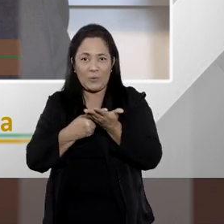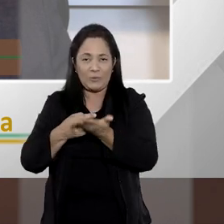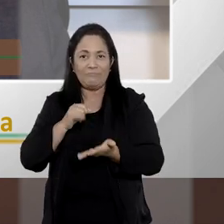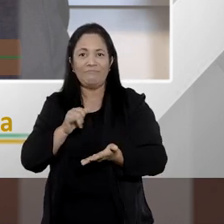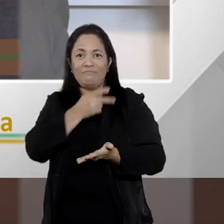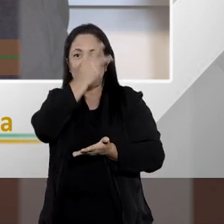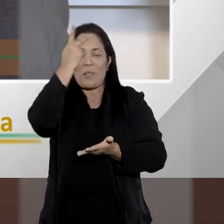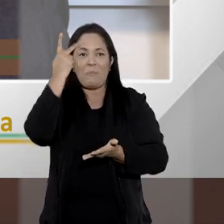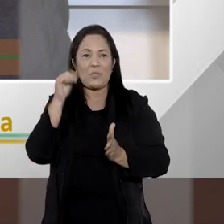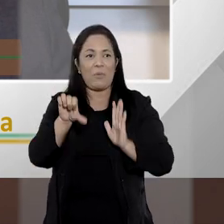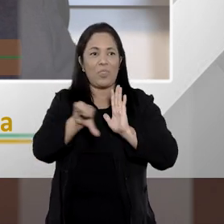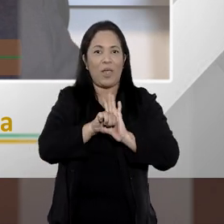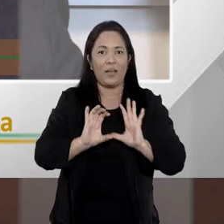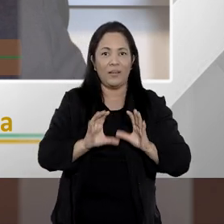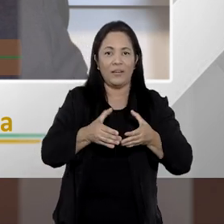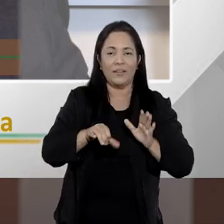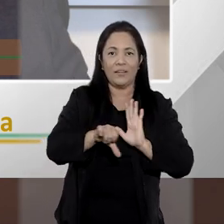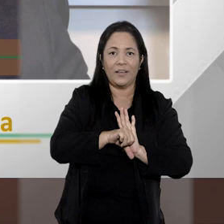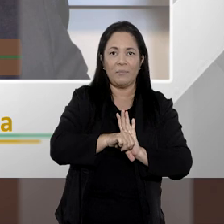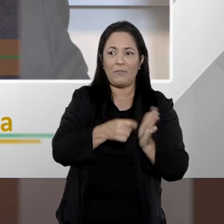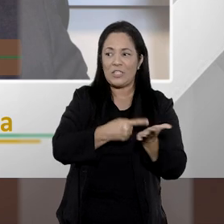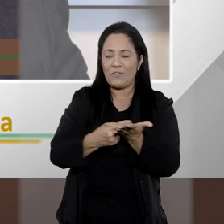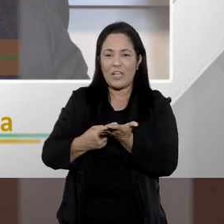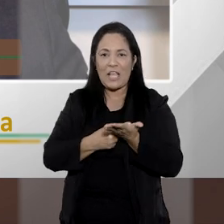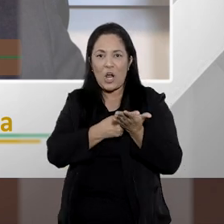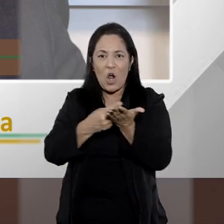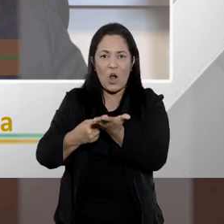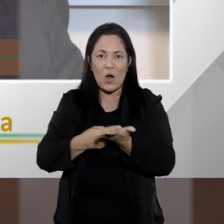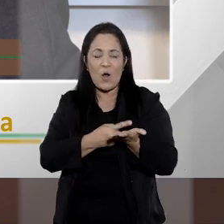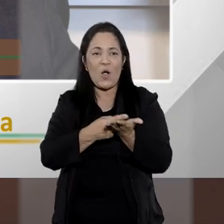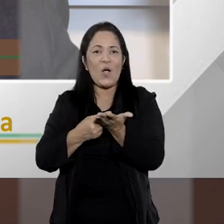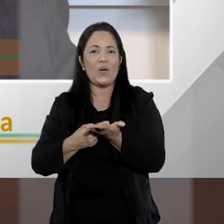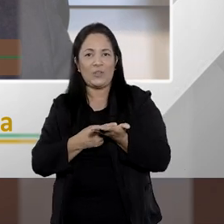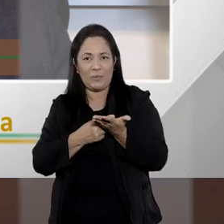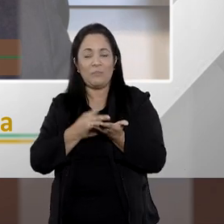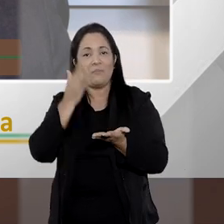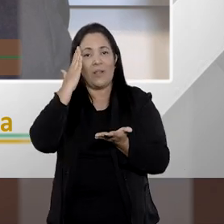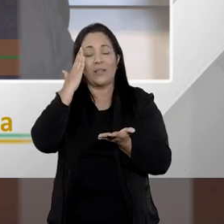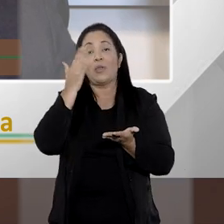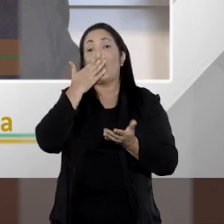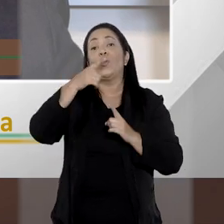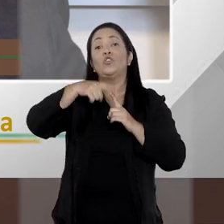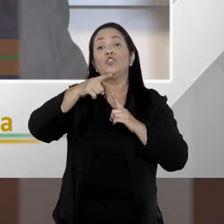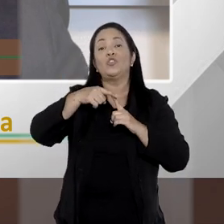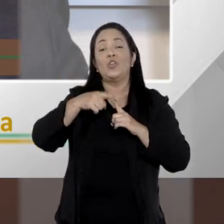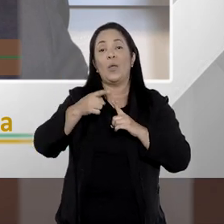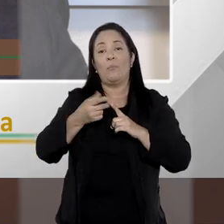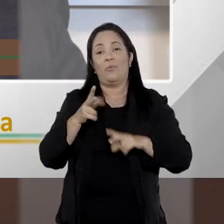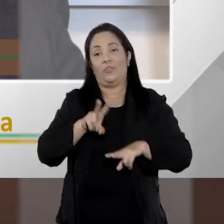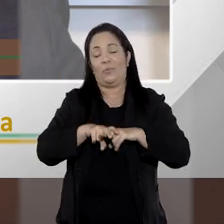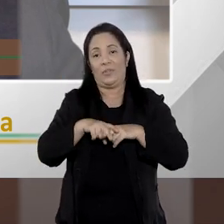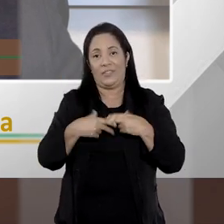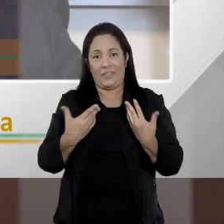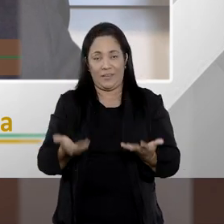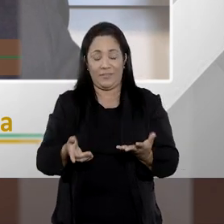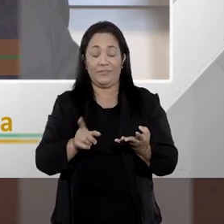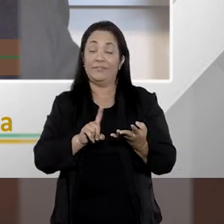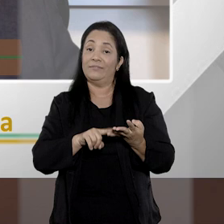crimes de organização criminosa, e mais recentemente, com a entrada em vigor do pacote anticrime, por meio da